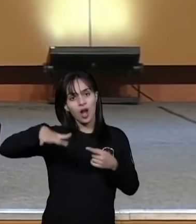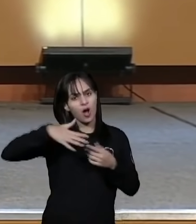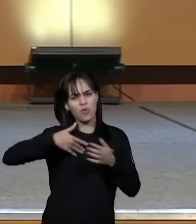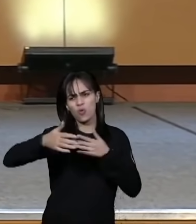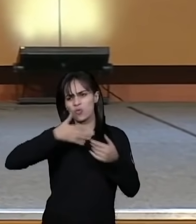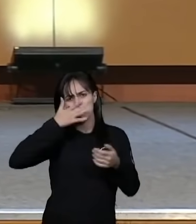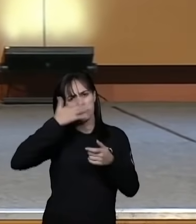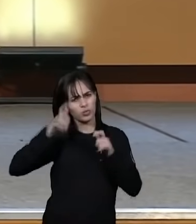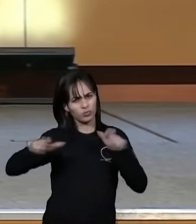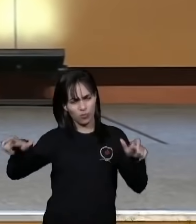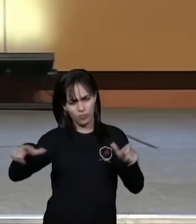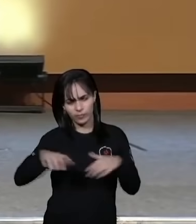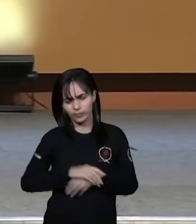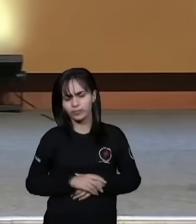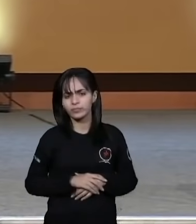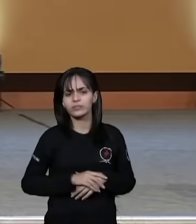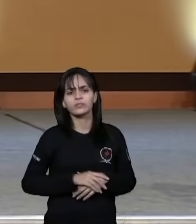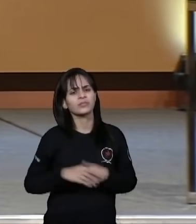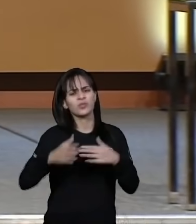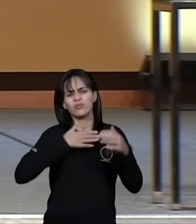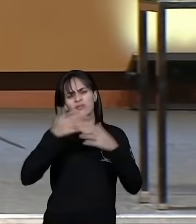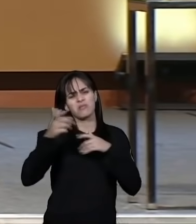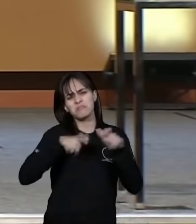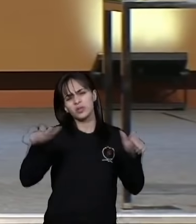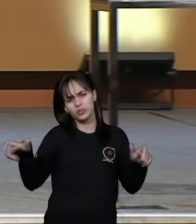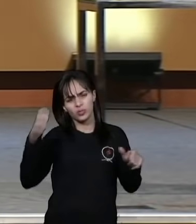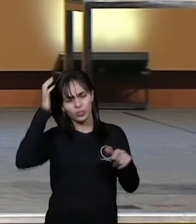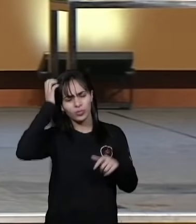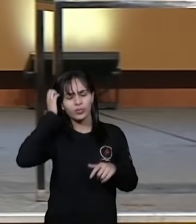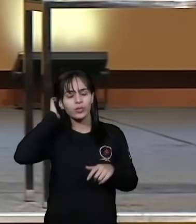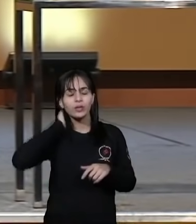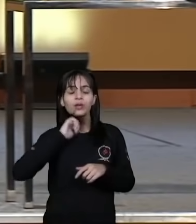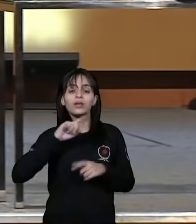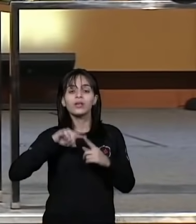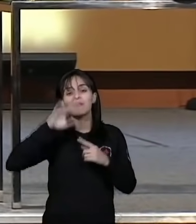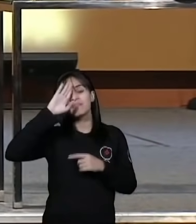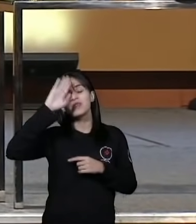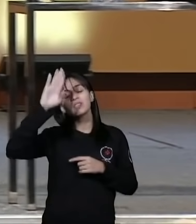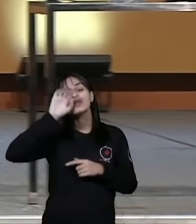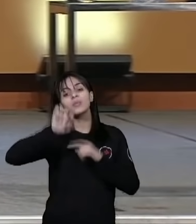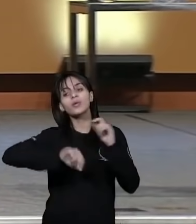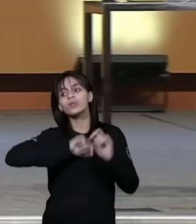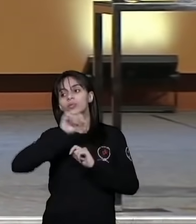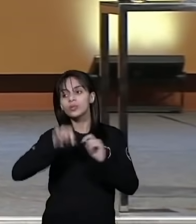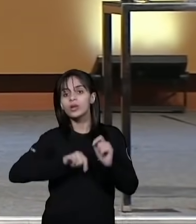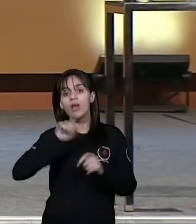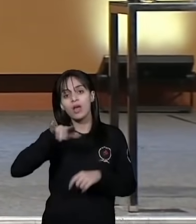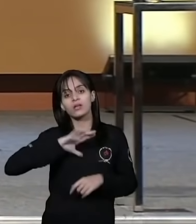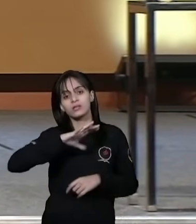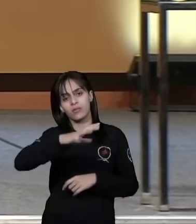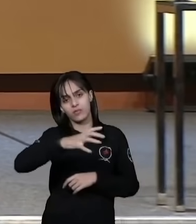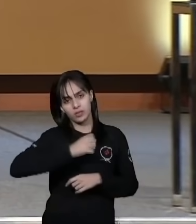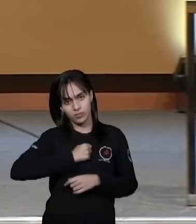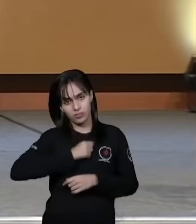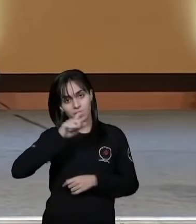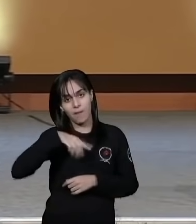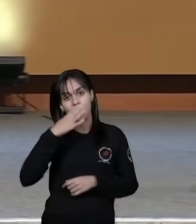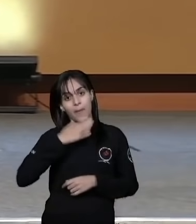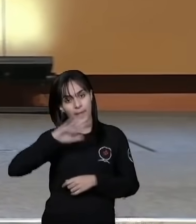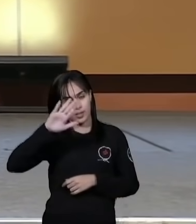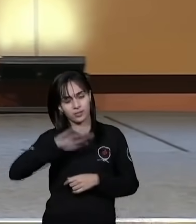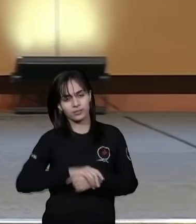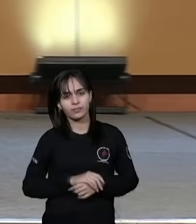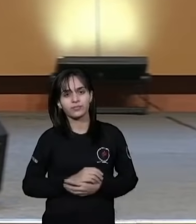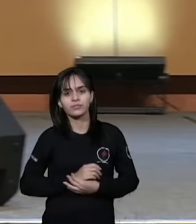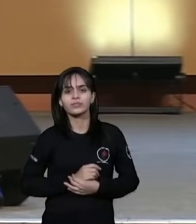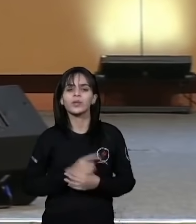Isso é para qualquer pessoa para qualquer pessoa Inclusive a maior de todas as promessas que a salvação né